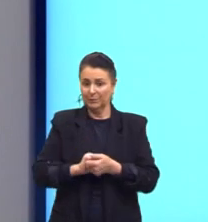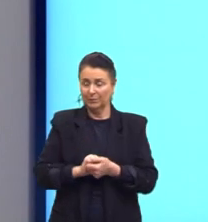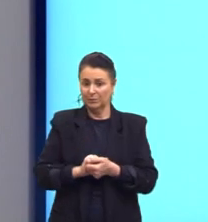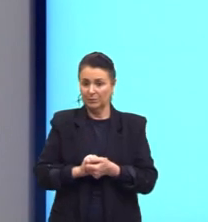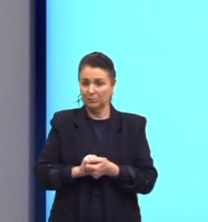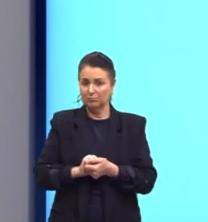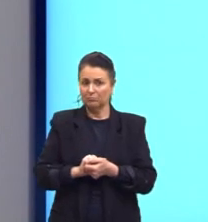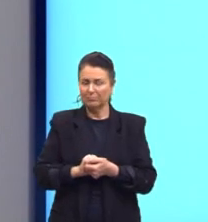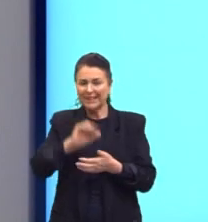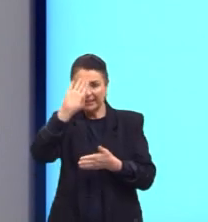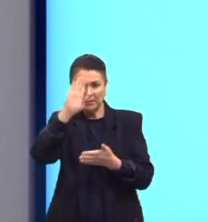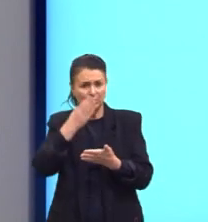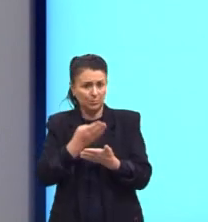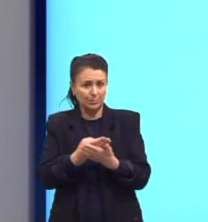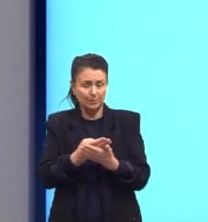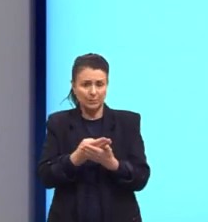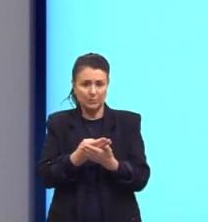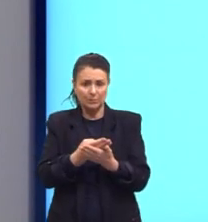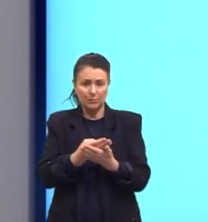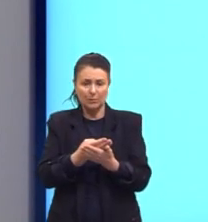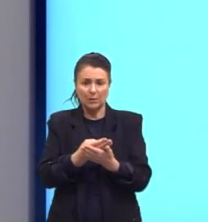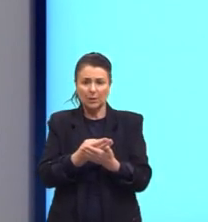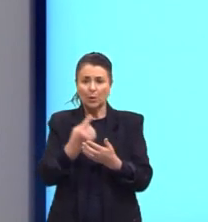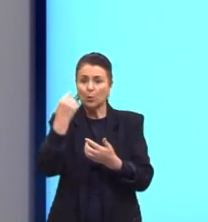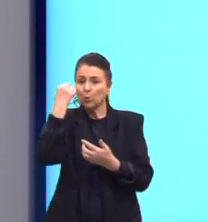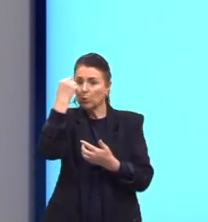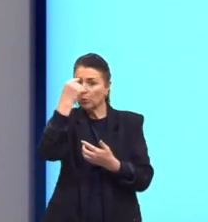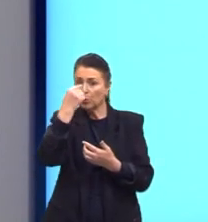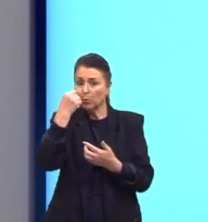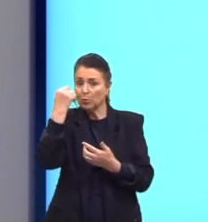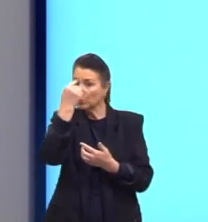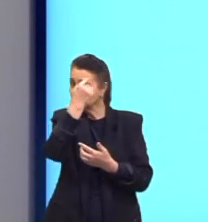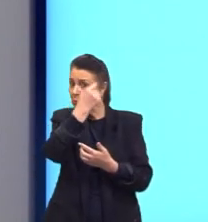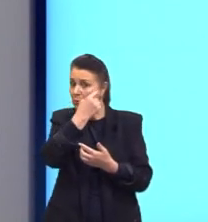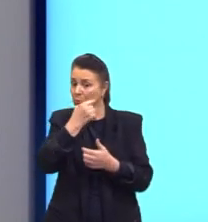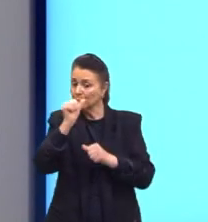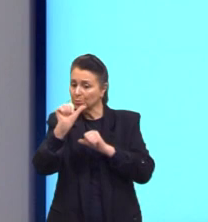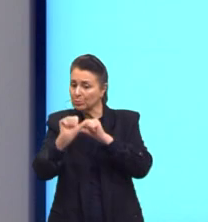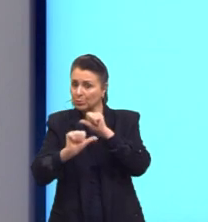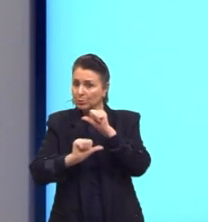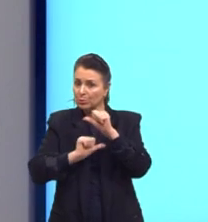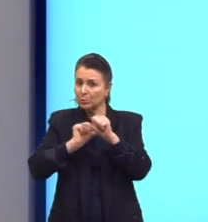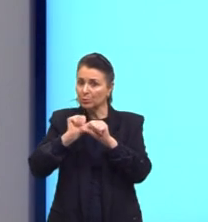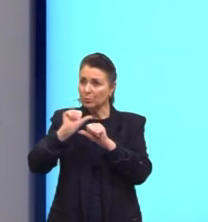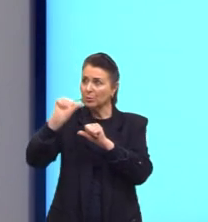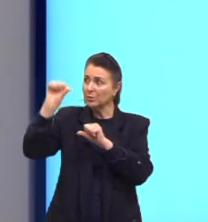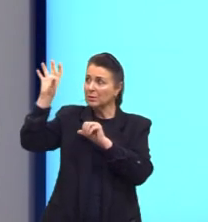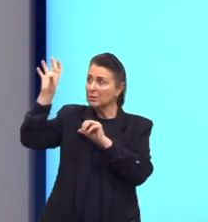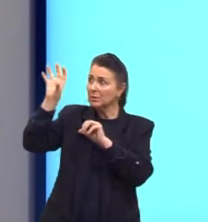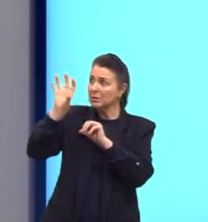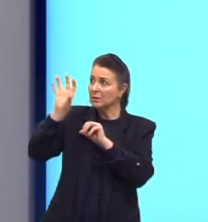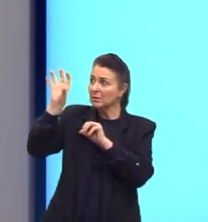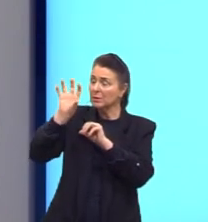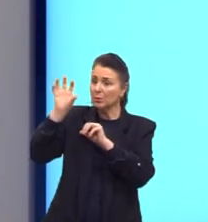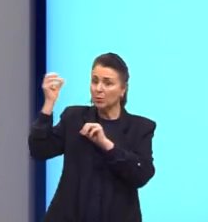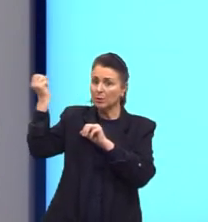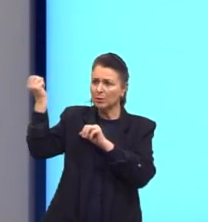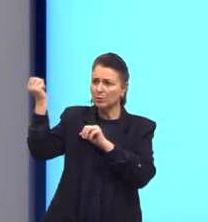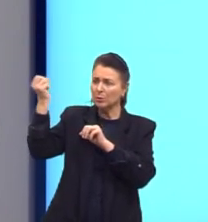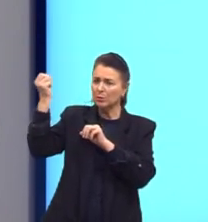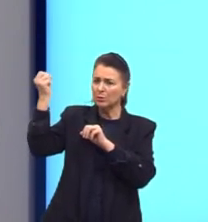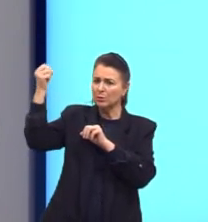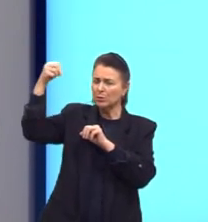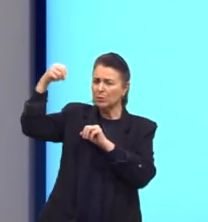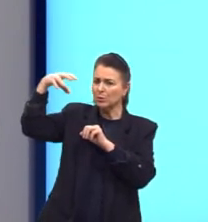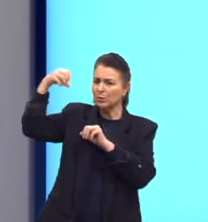e acredita-se que os olhos evoluíram de órgãos sensores de luz para